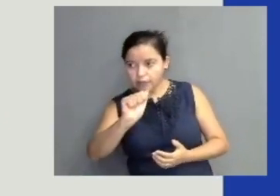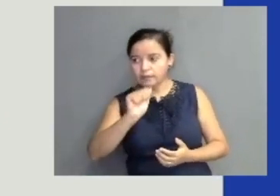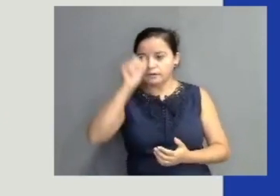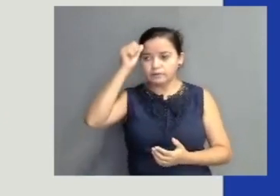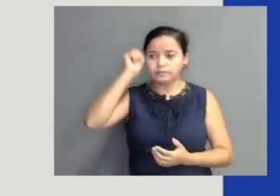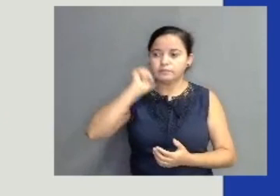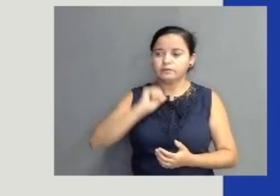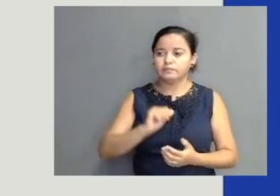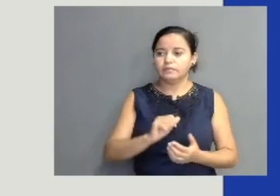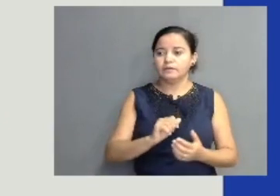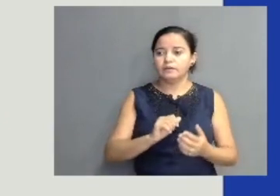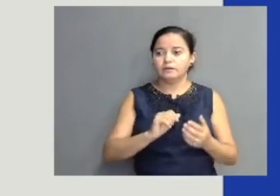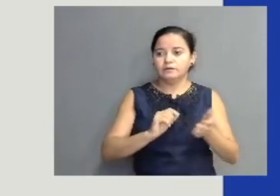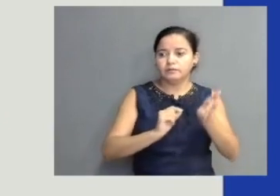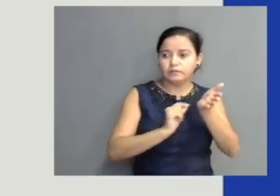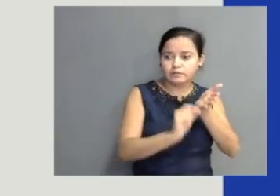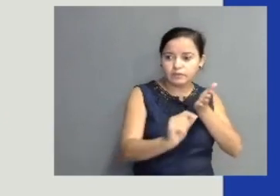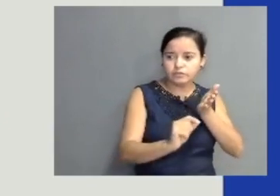Às avessa.